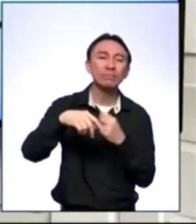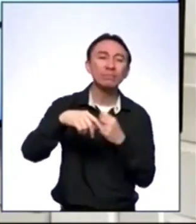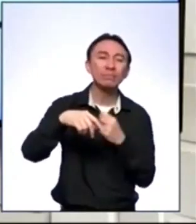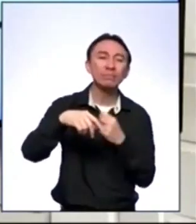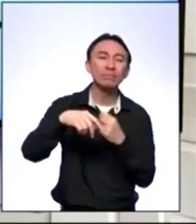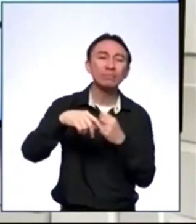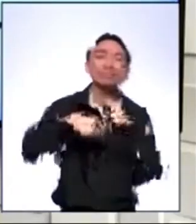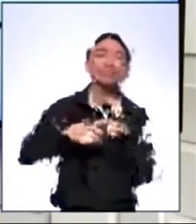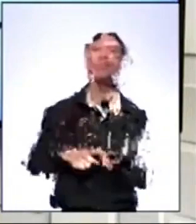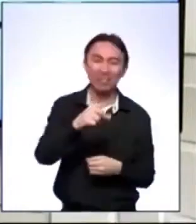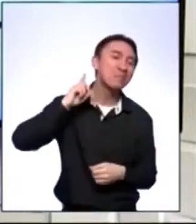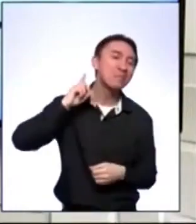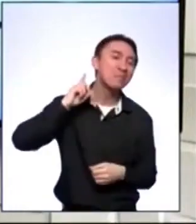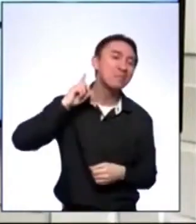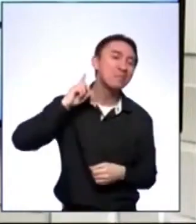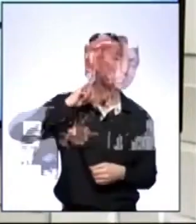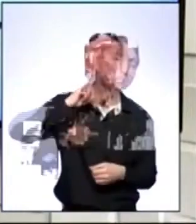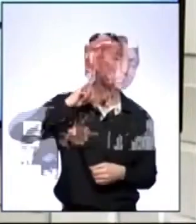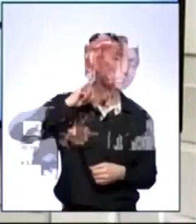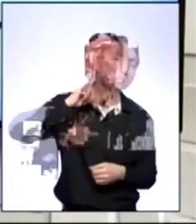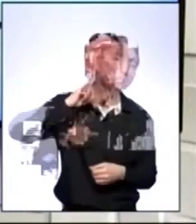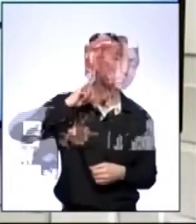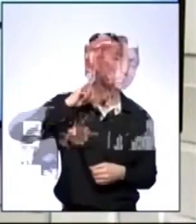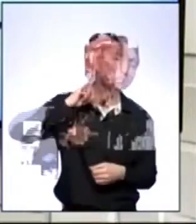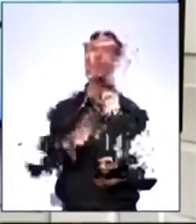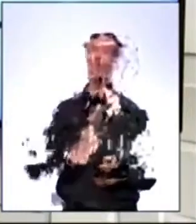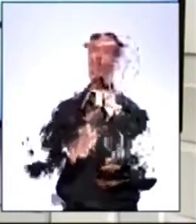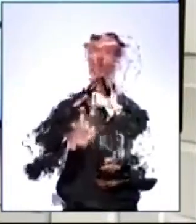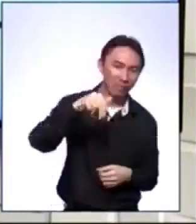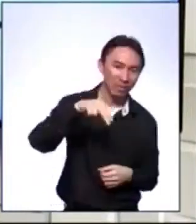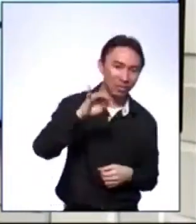lá em Minas, Diamantina. Olha, por que